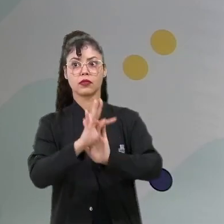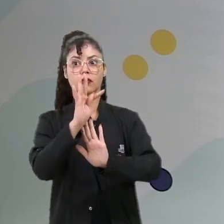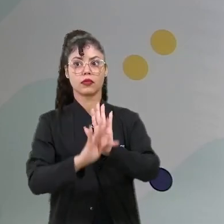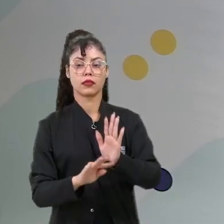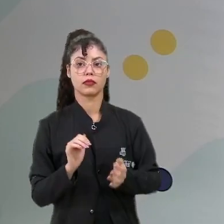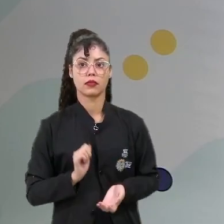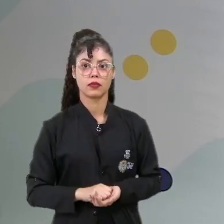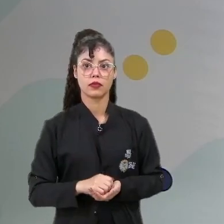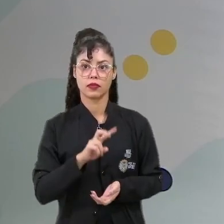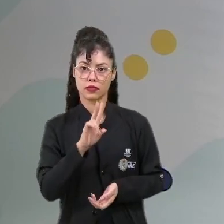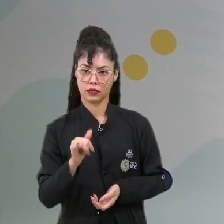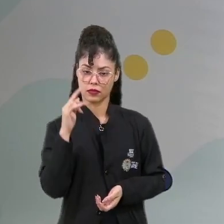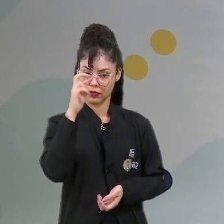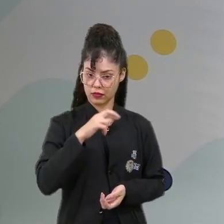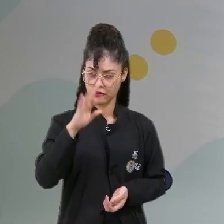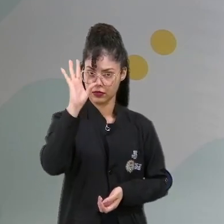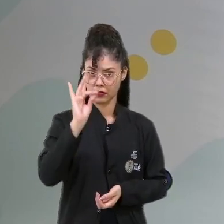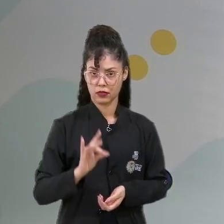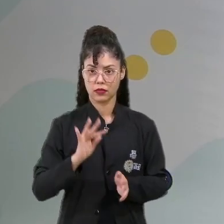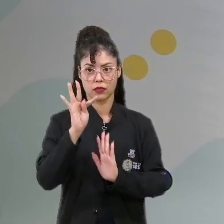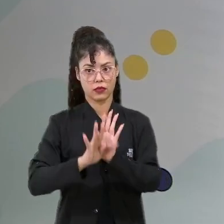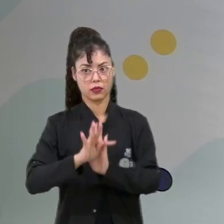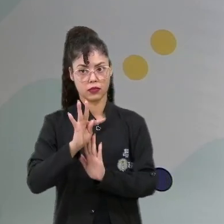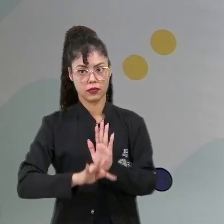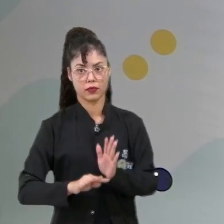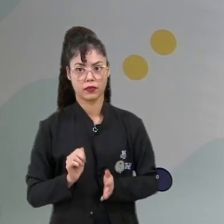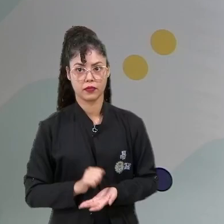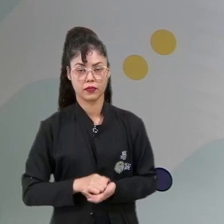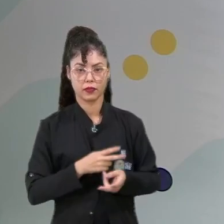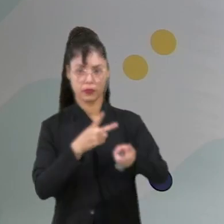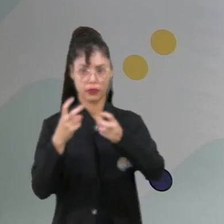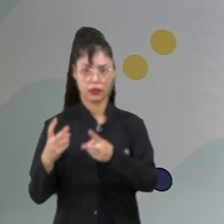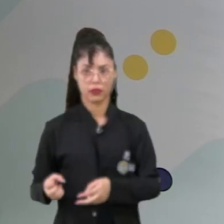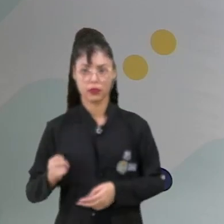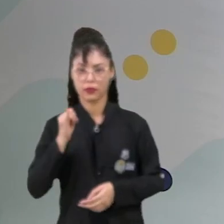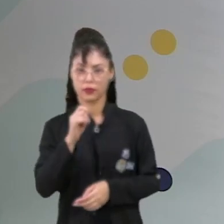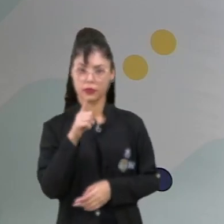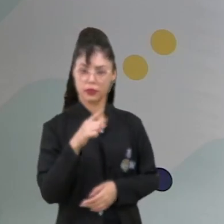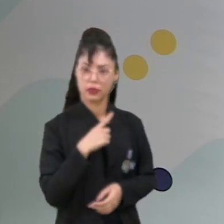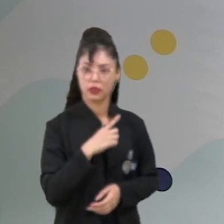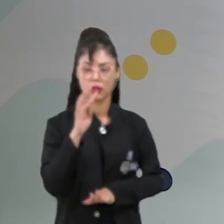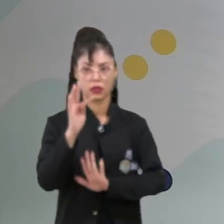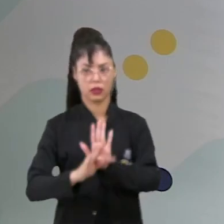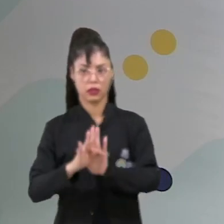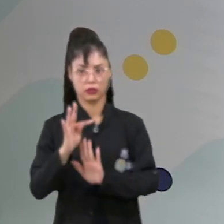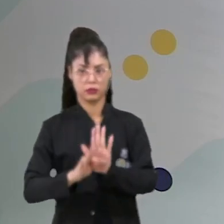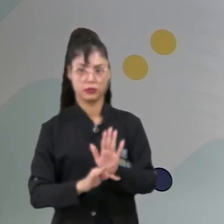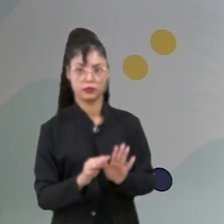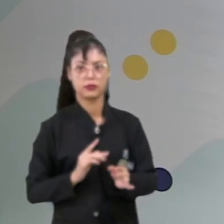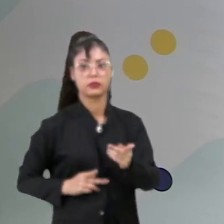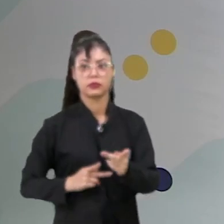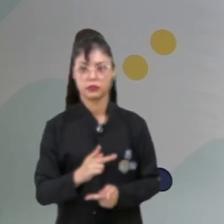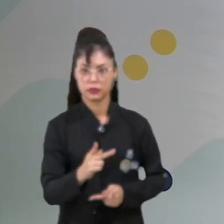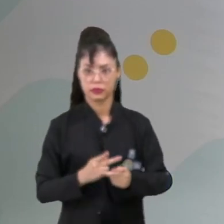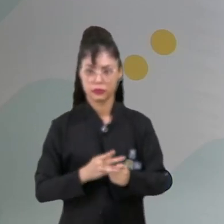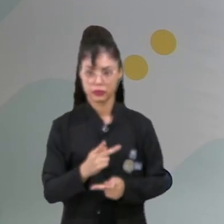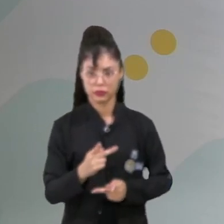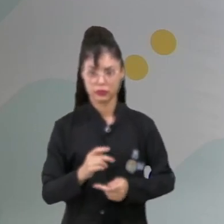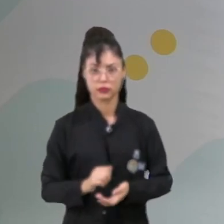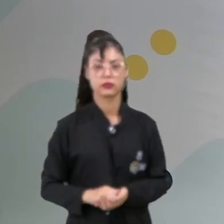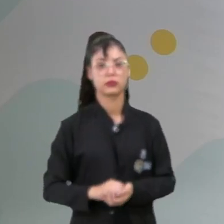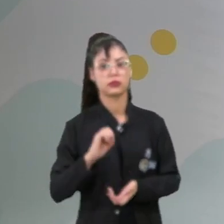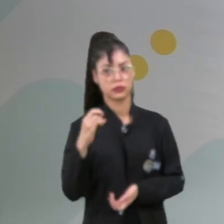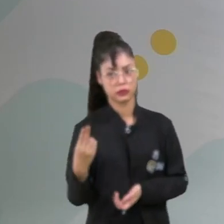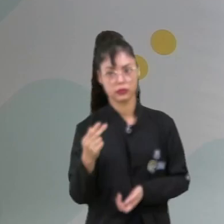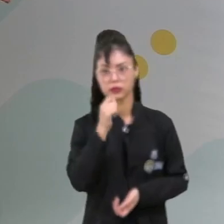O corretor, ele vai analisar o seu texto e vai observar se você fez esse texto de forma planejada ou se